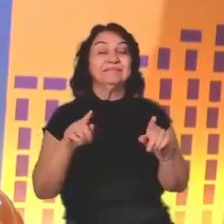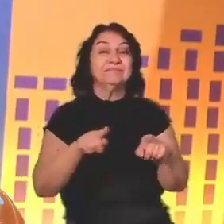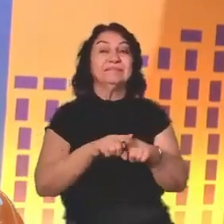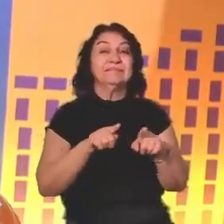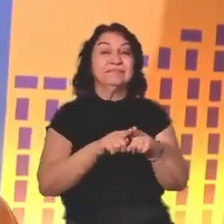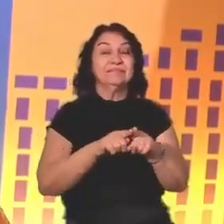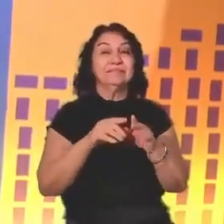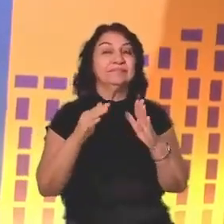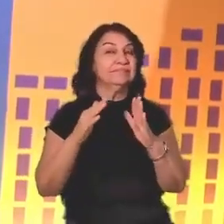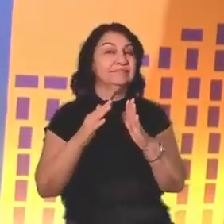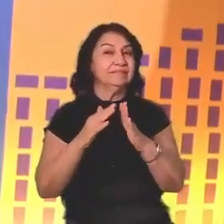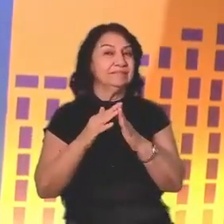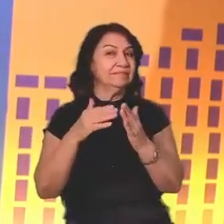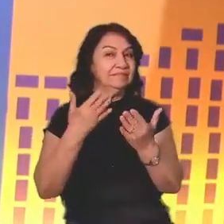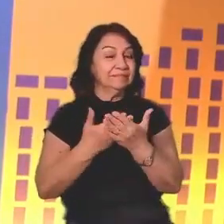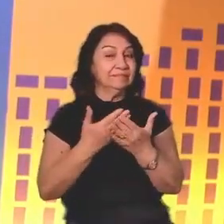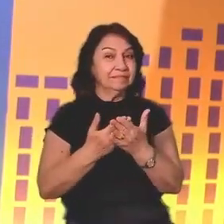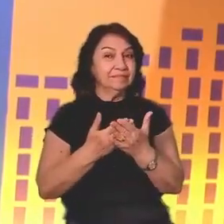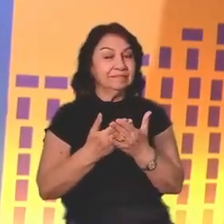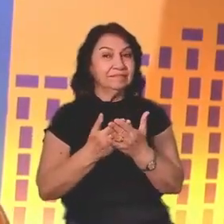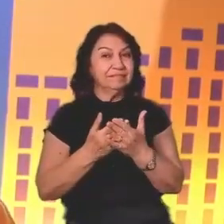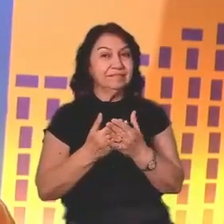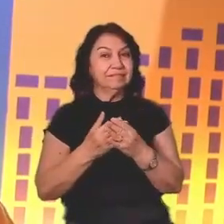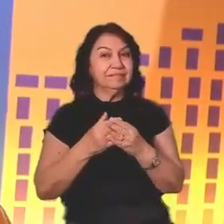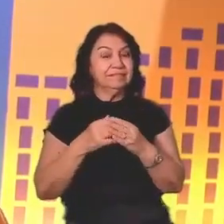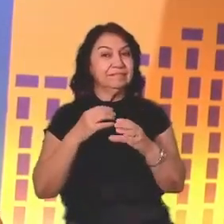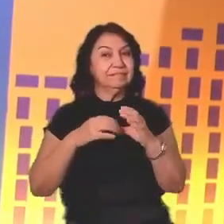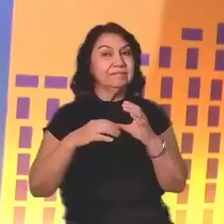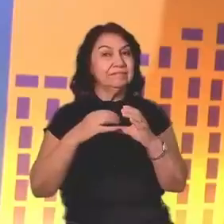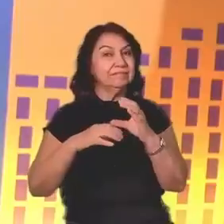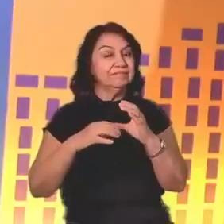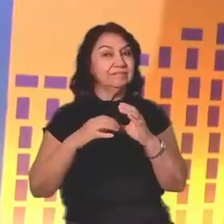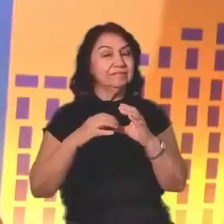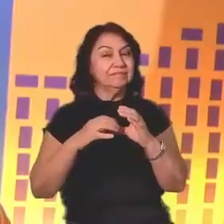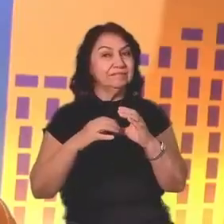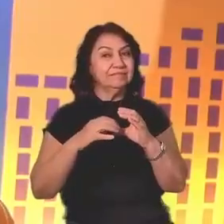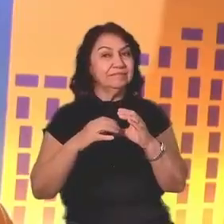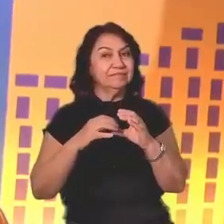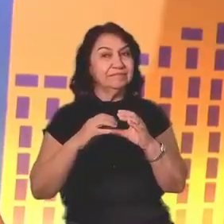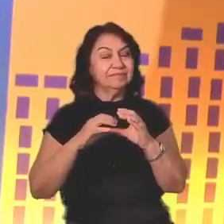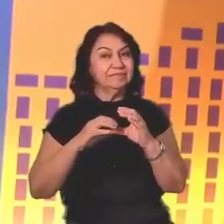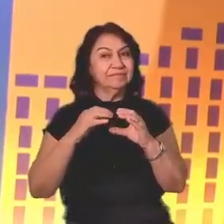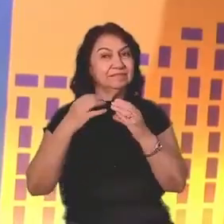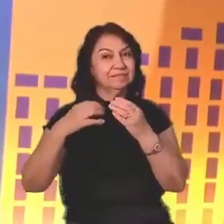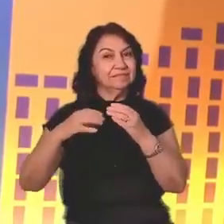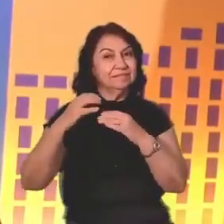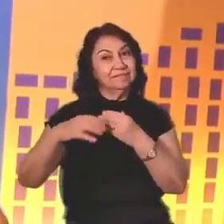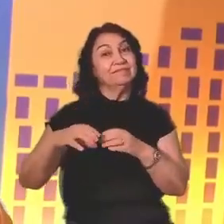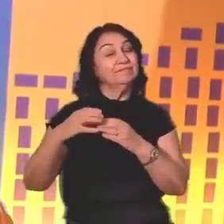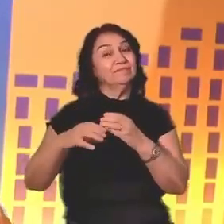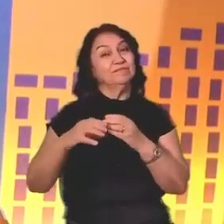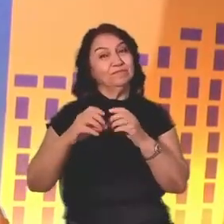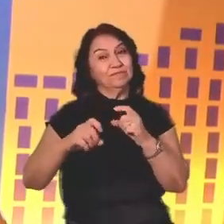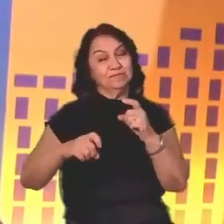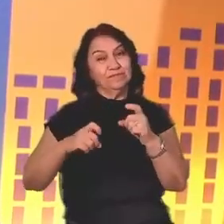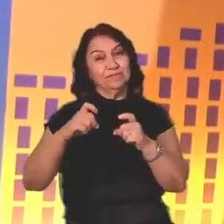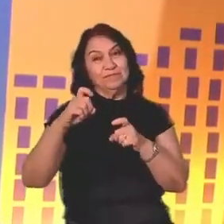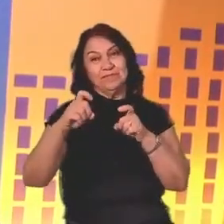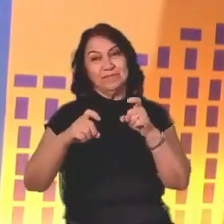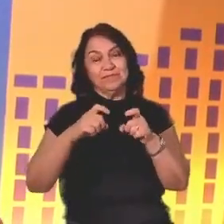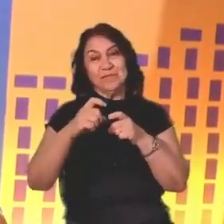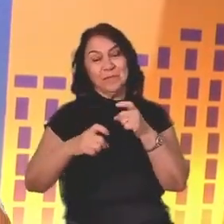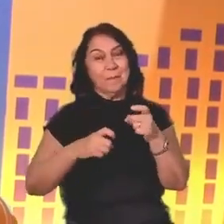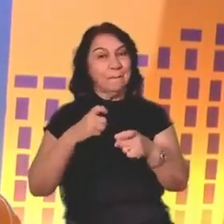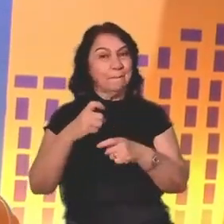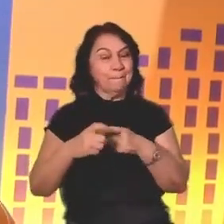tinha concurso para... Quando saiu esse negócio de computador, para ele nunca ganhou. Teve uma vez que ele